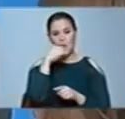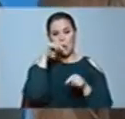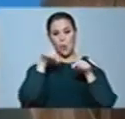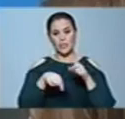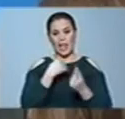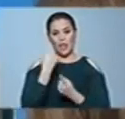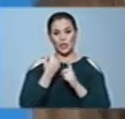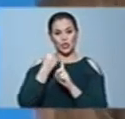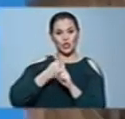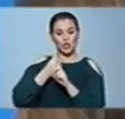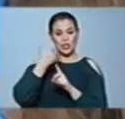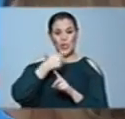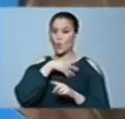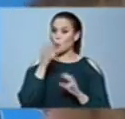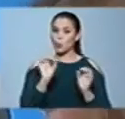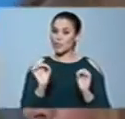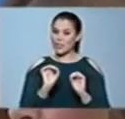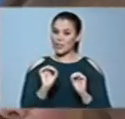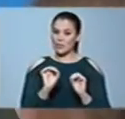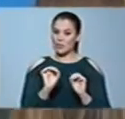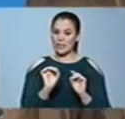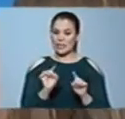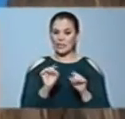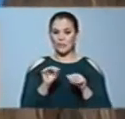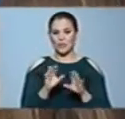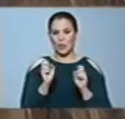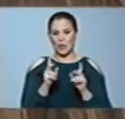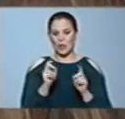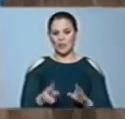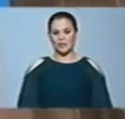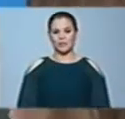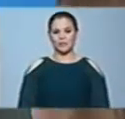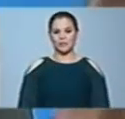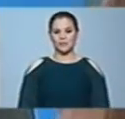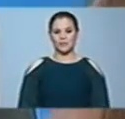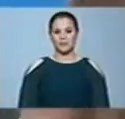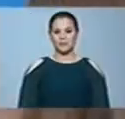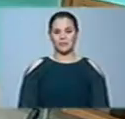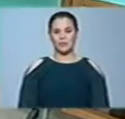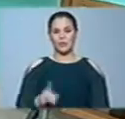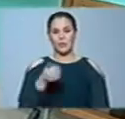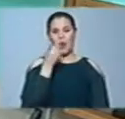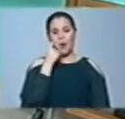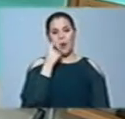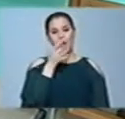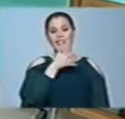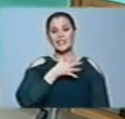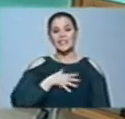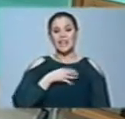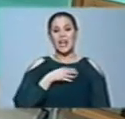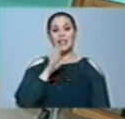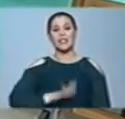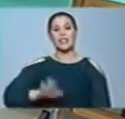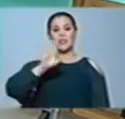pela frente mas vamos vender mais o que as eleições não vai provando em 2.500 nacionais aqui também